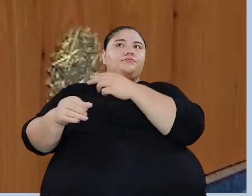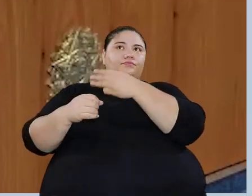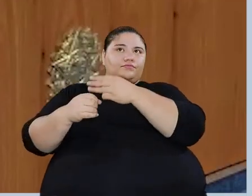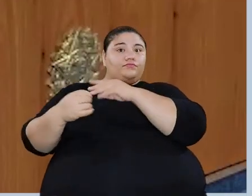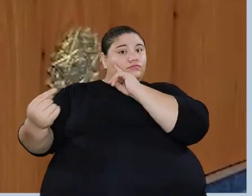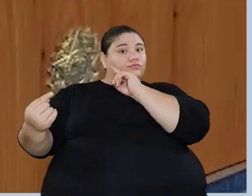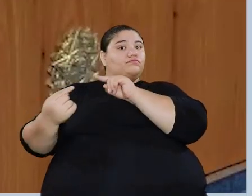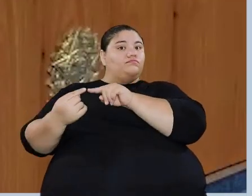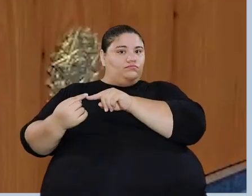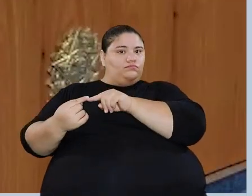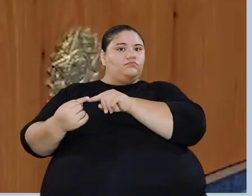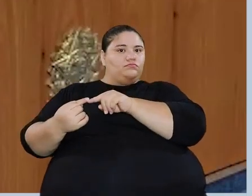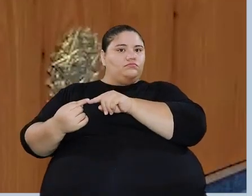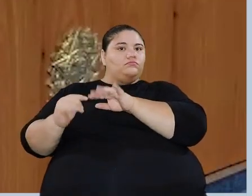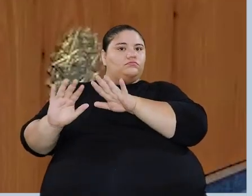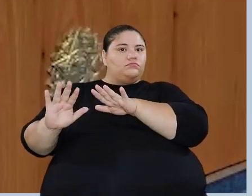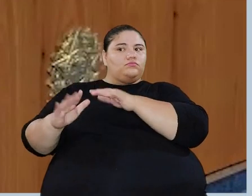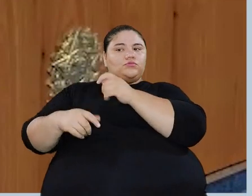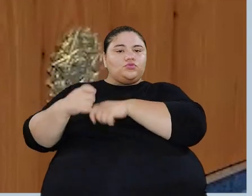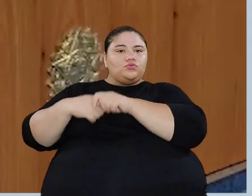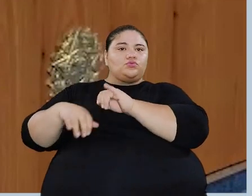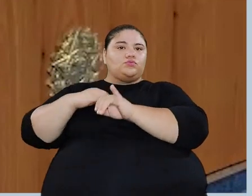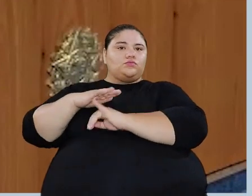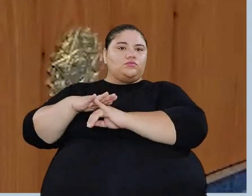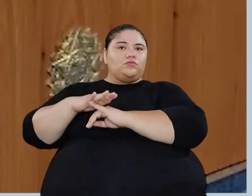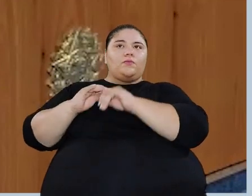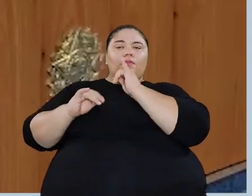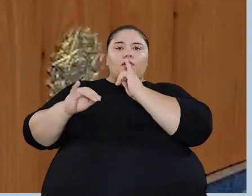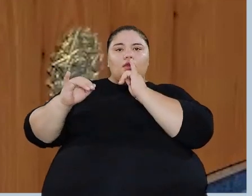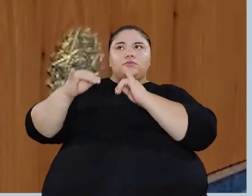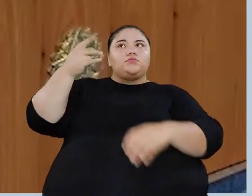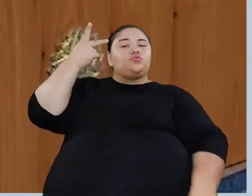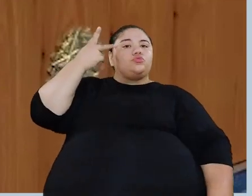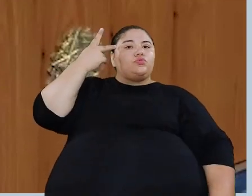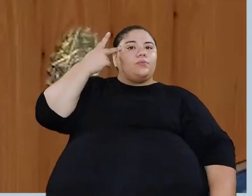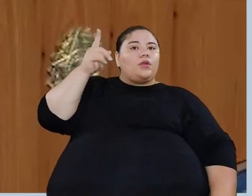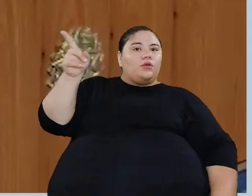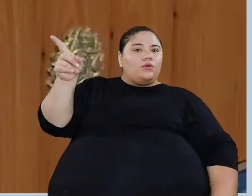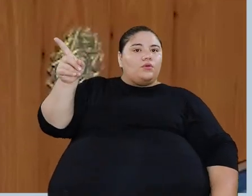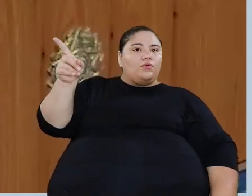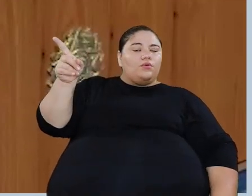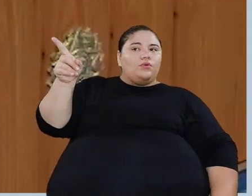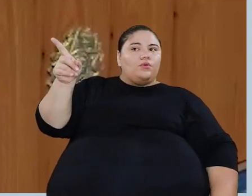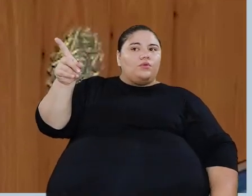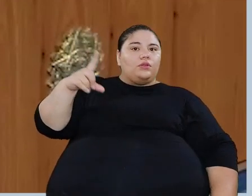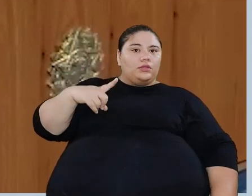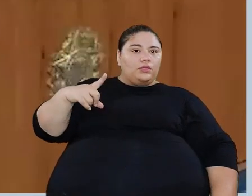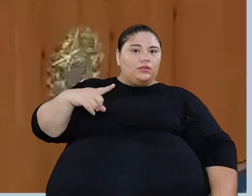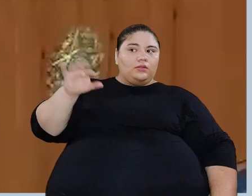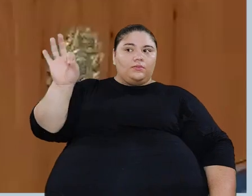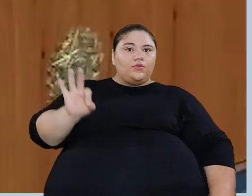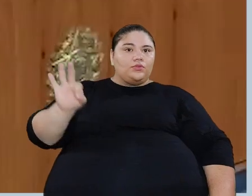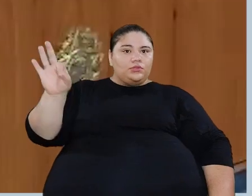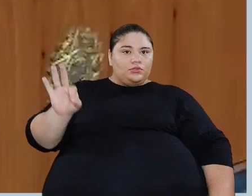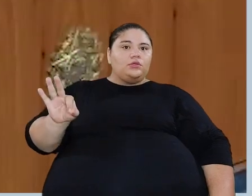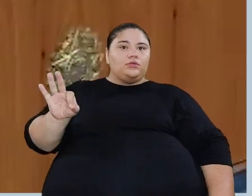De destino. Sim, mas a instituição financeira, por exemplo, em São Paulo, vai ter que ter uma